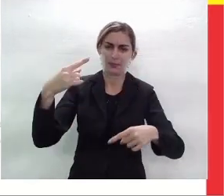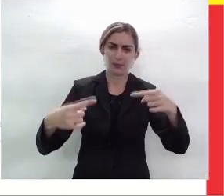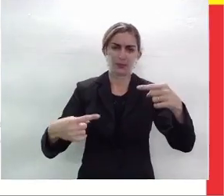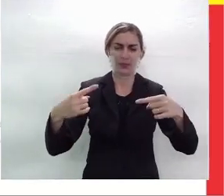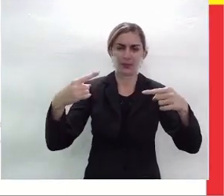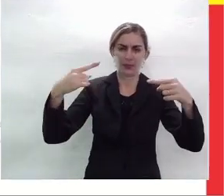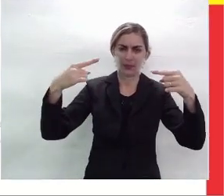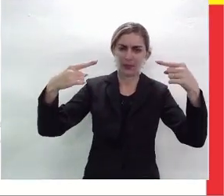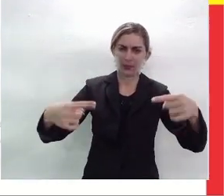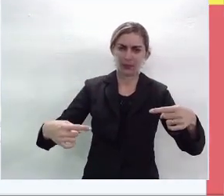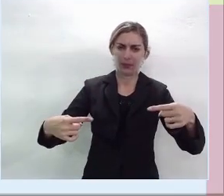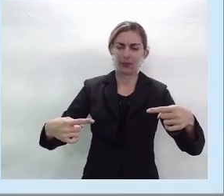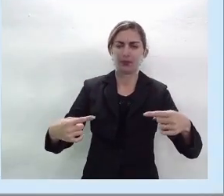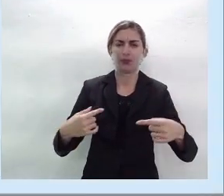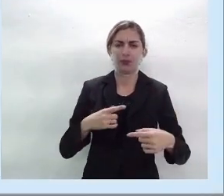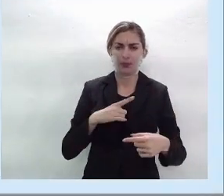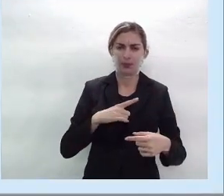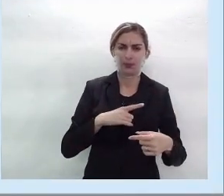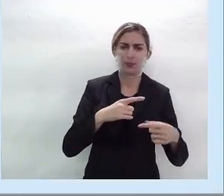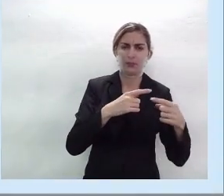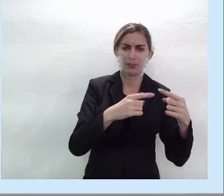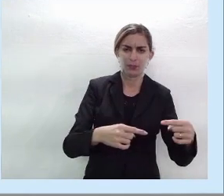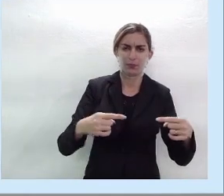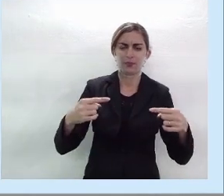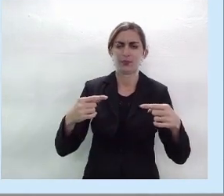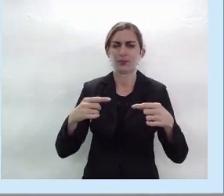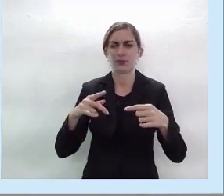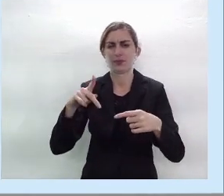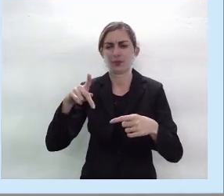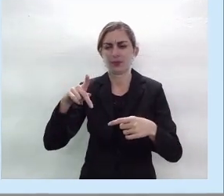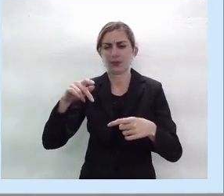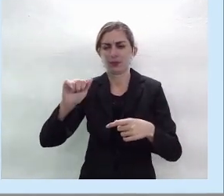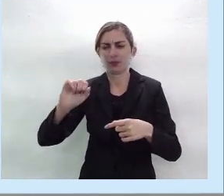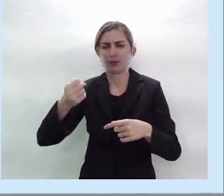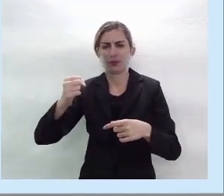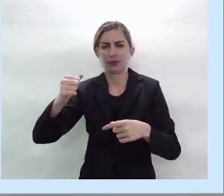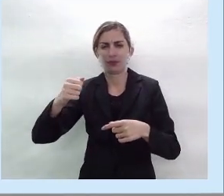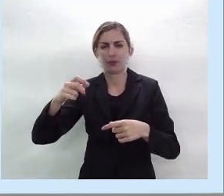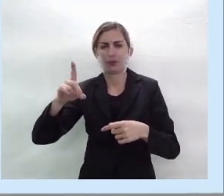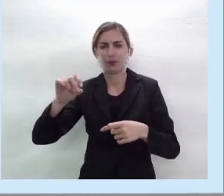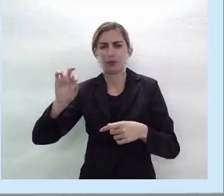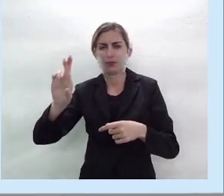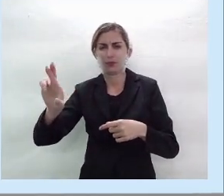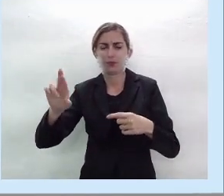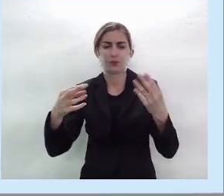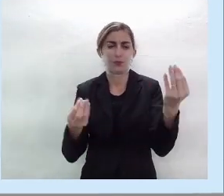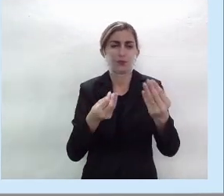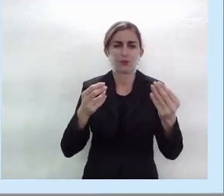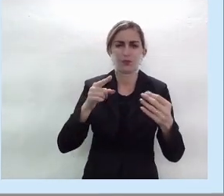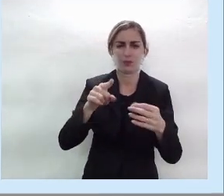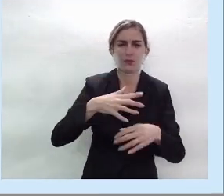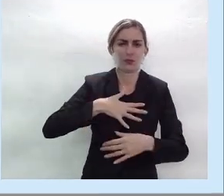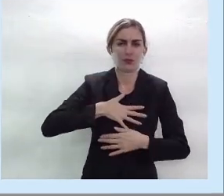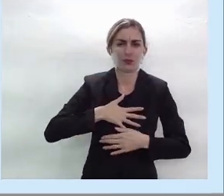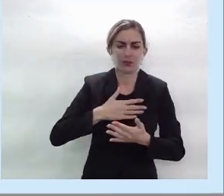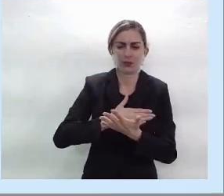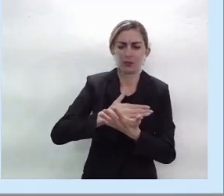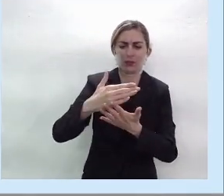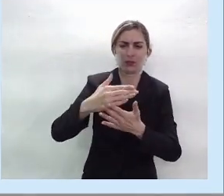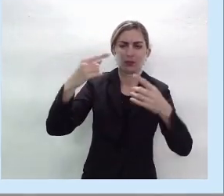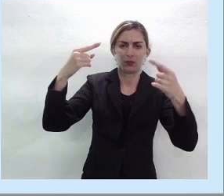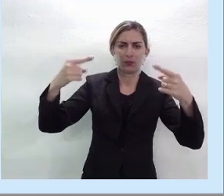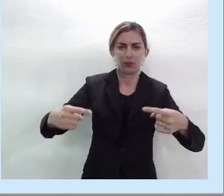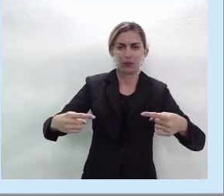caracteriza o lutador, a lutadora como guardeiro ou guardeira e passador ou passadora da forma que ela gosta